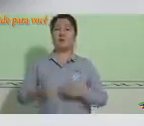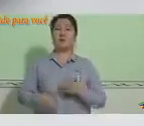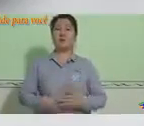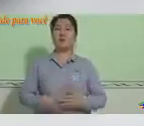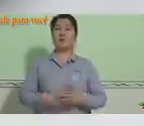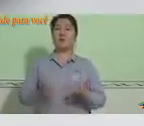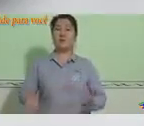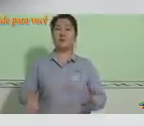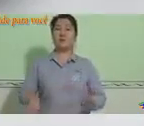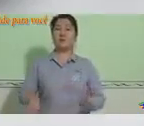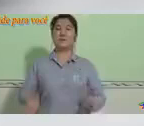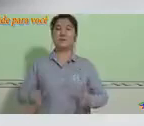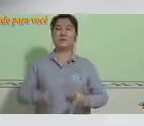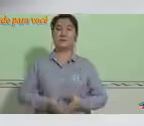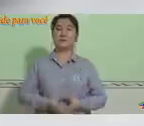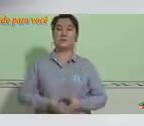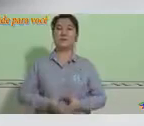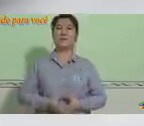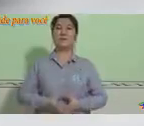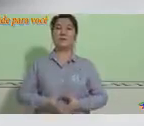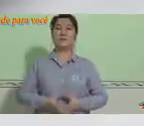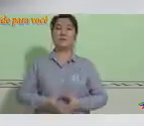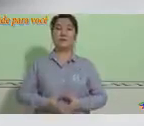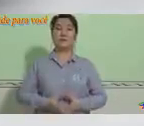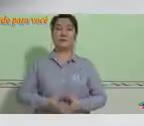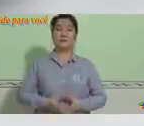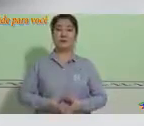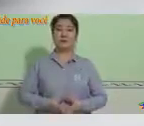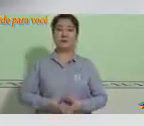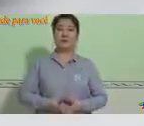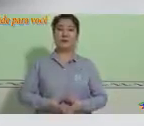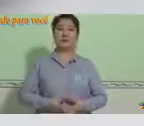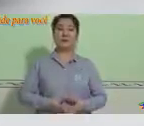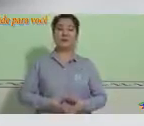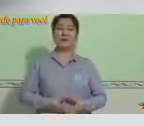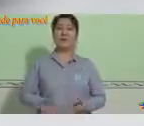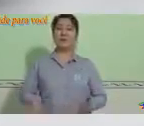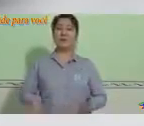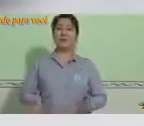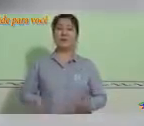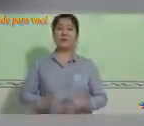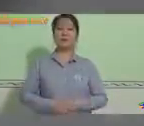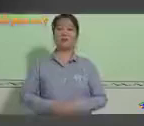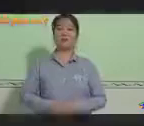Confira mais o que é lesão no menisco e como tratar. COMO é acento agudo,